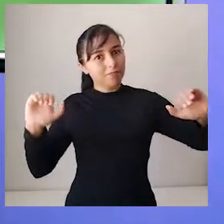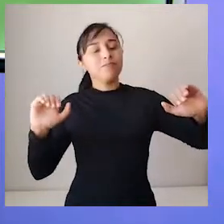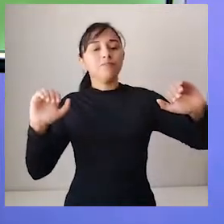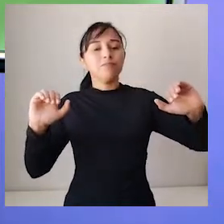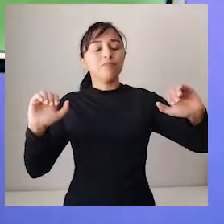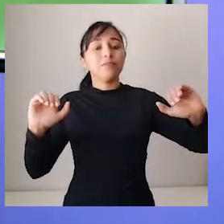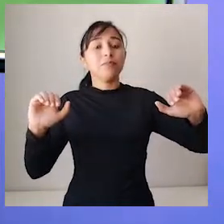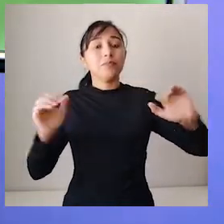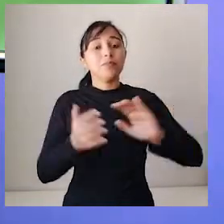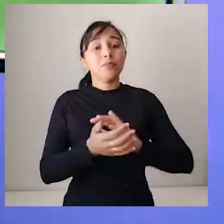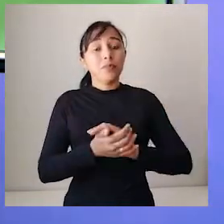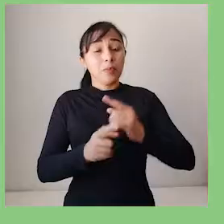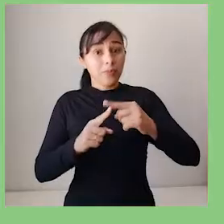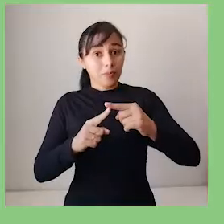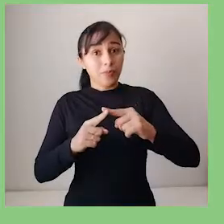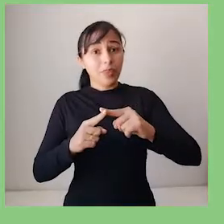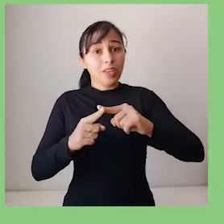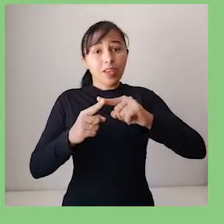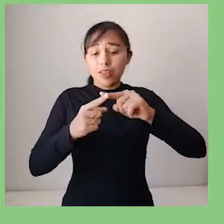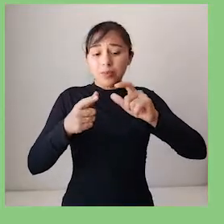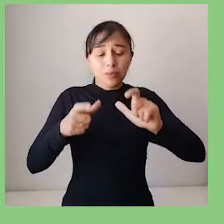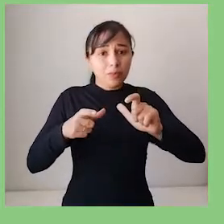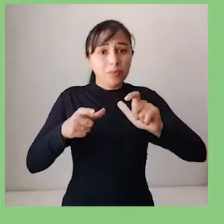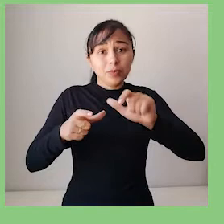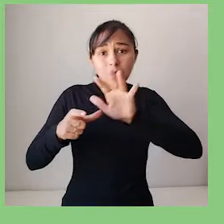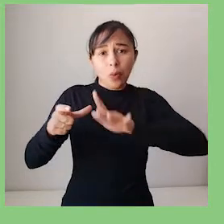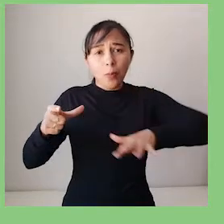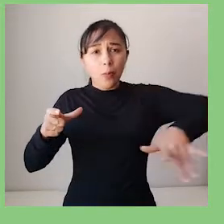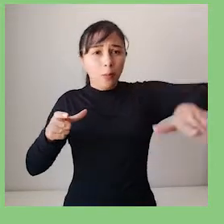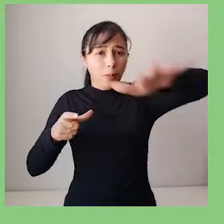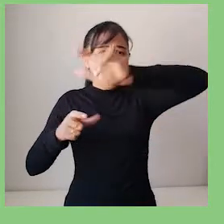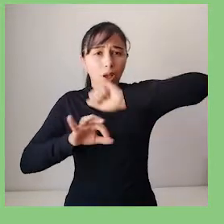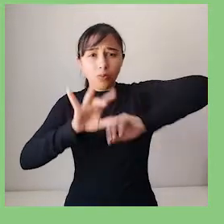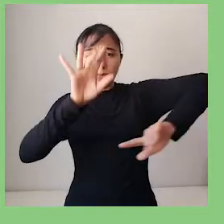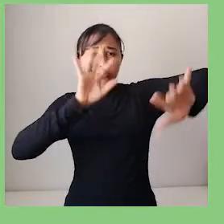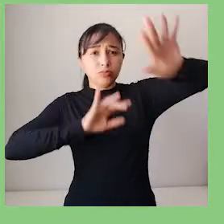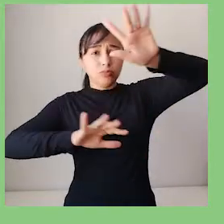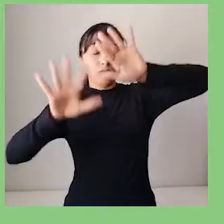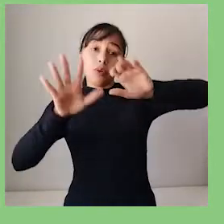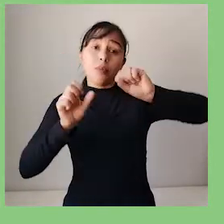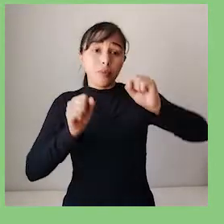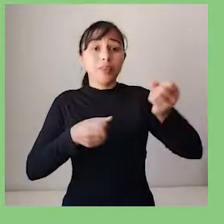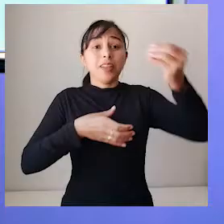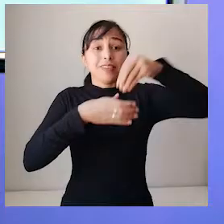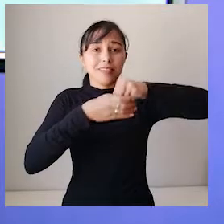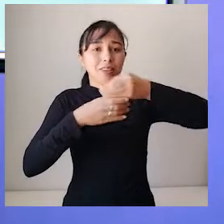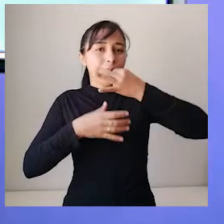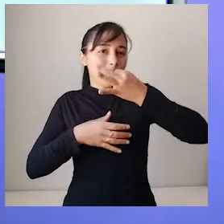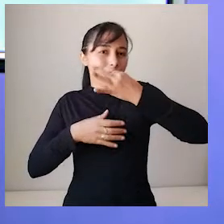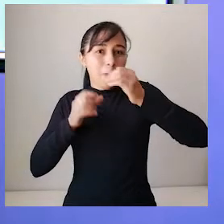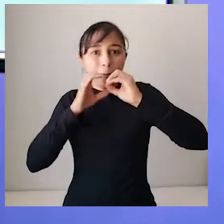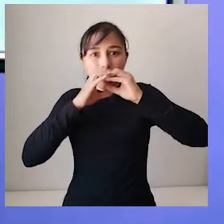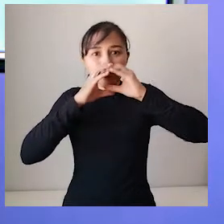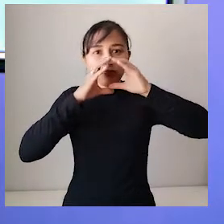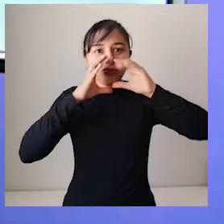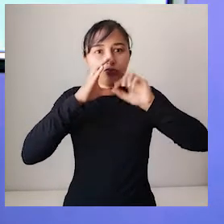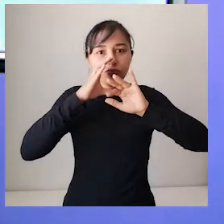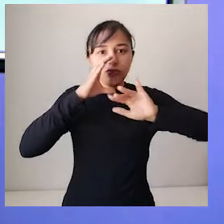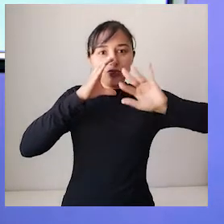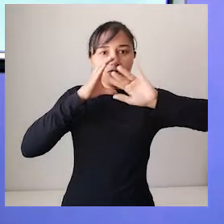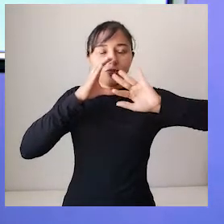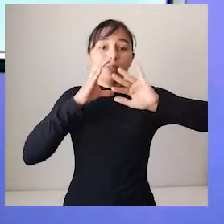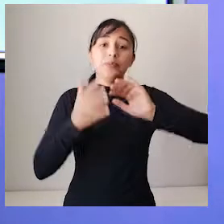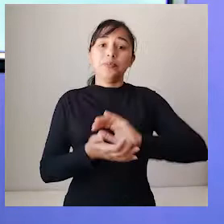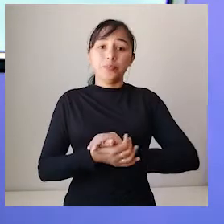está disponível, estando, por exemplo, dentro de uma bolha de chiclete. Mudanças no estado físico